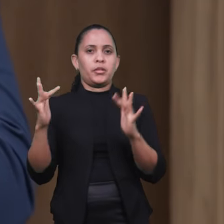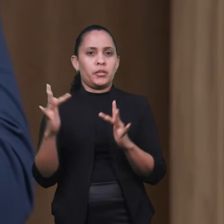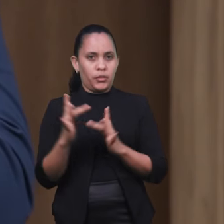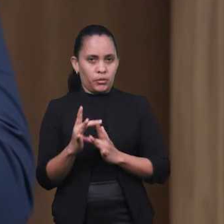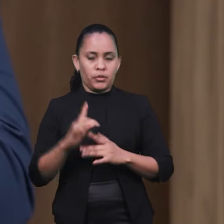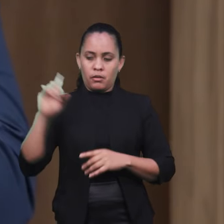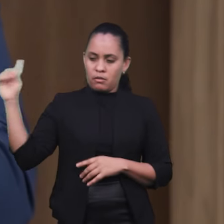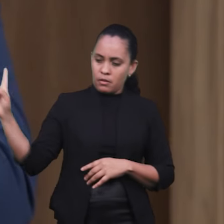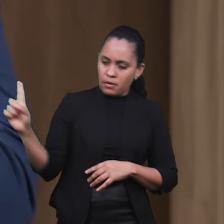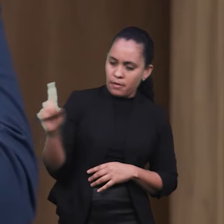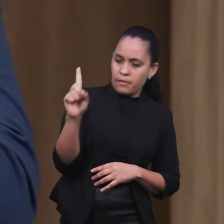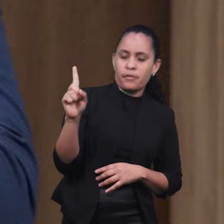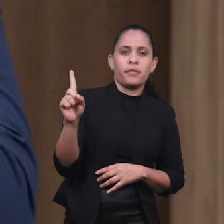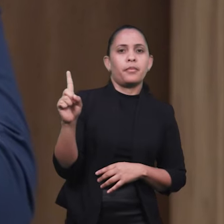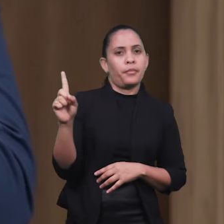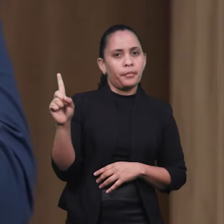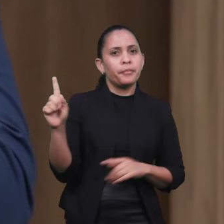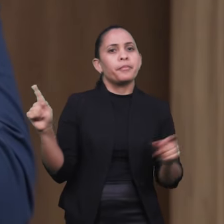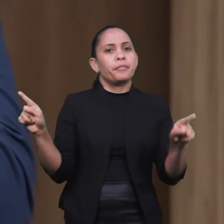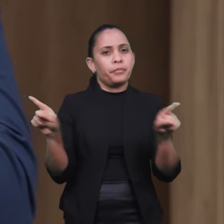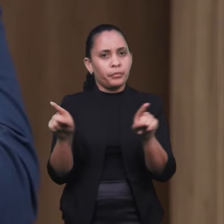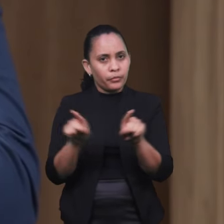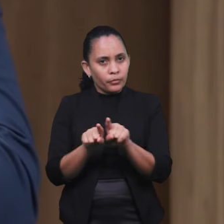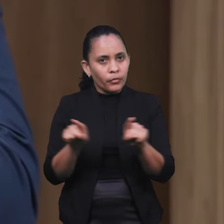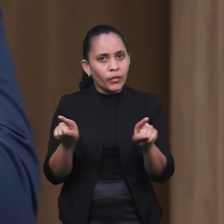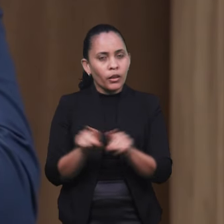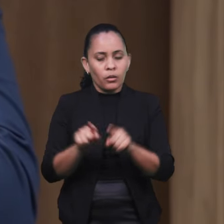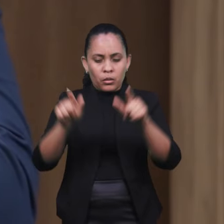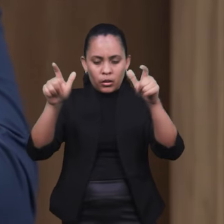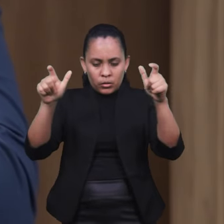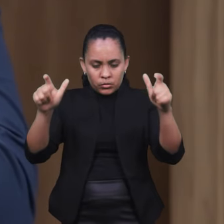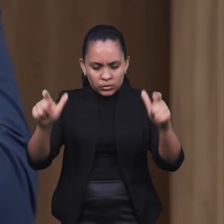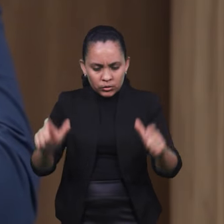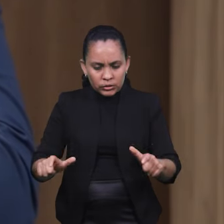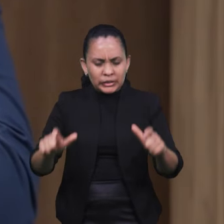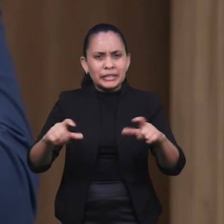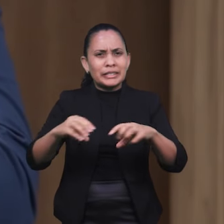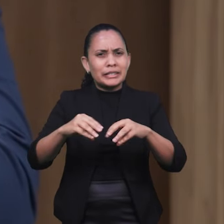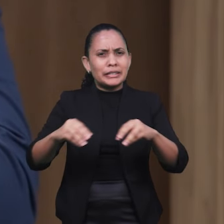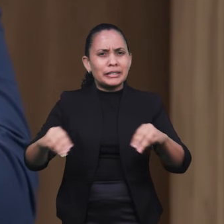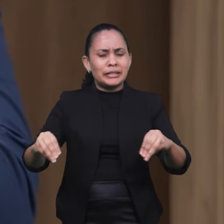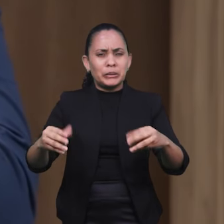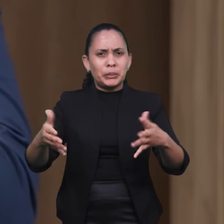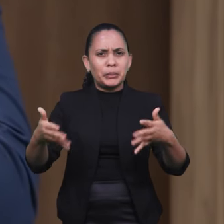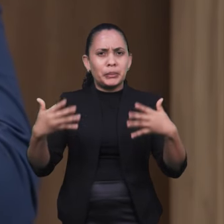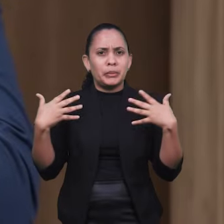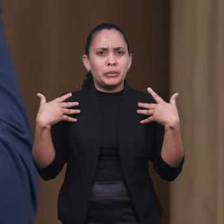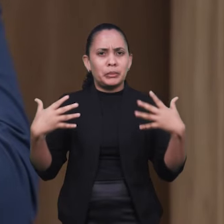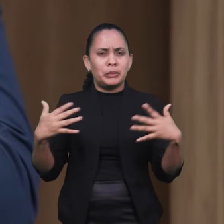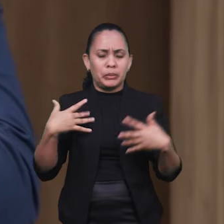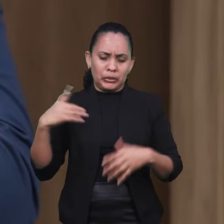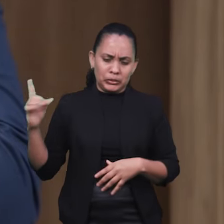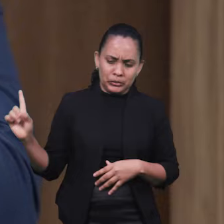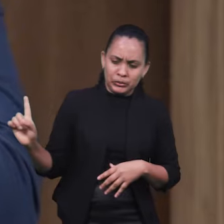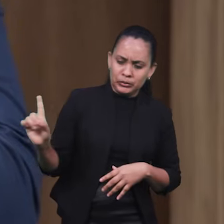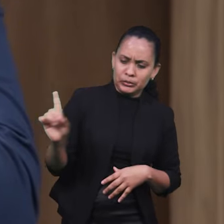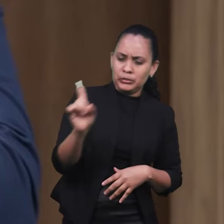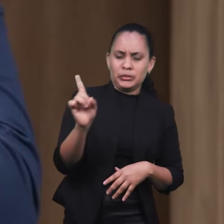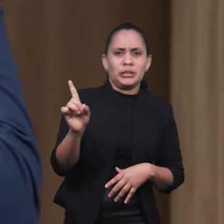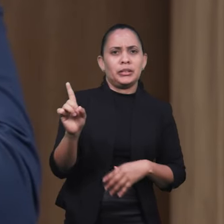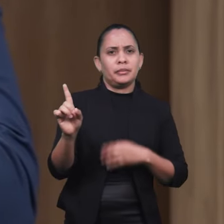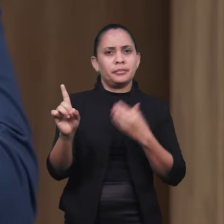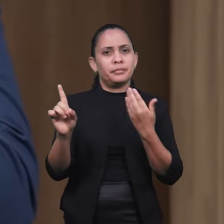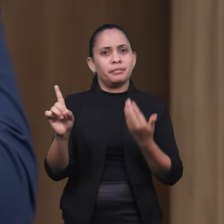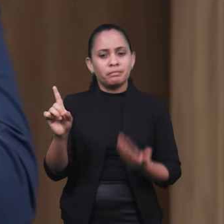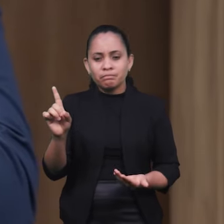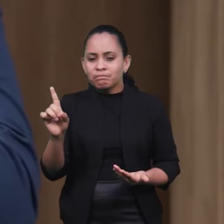para, né, encontrou um terreno árido, terra seca, né, raiz